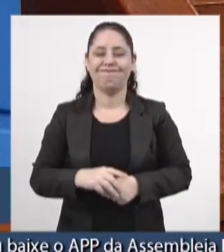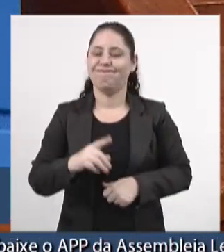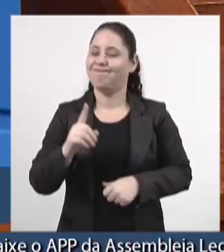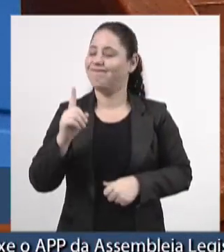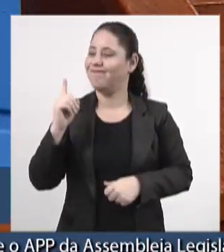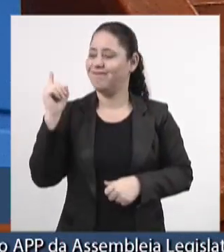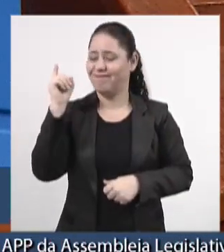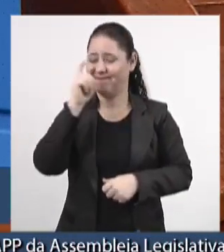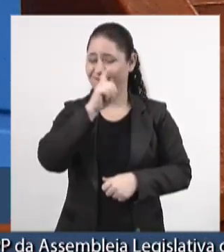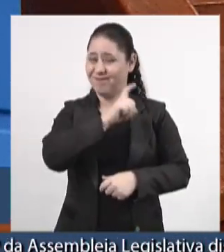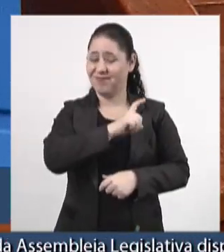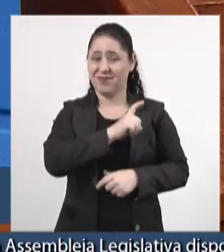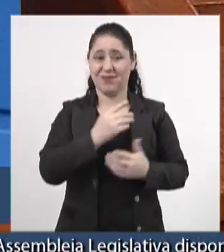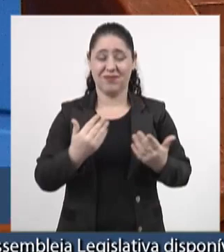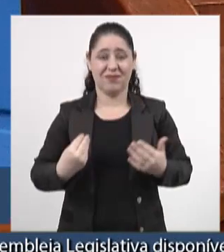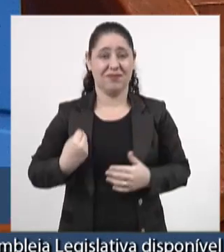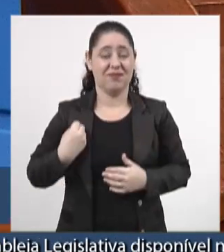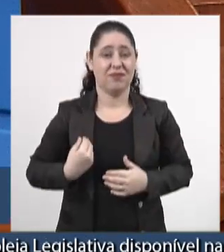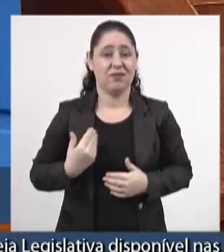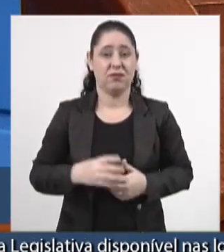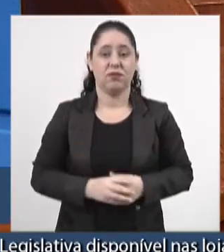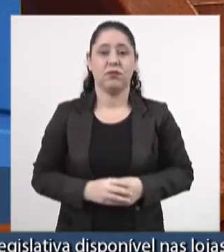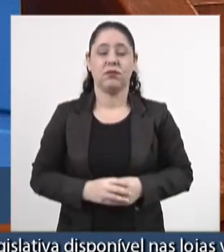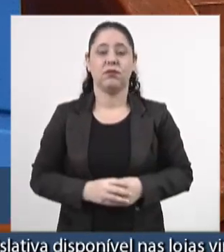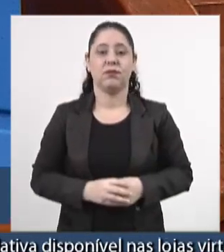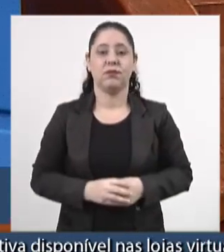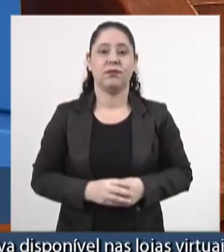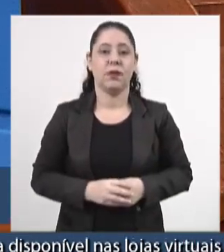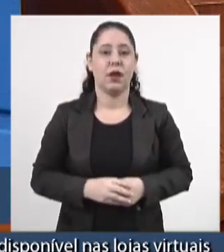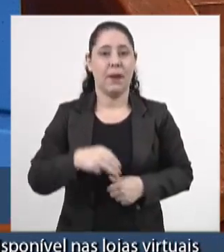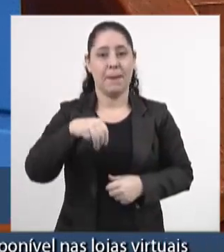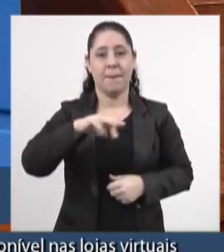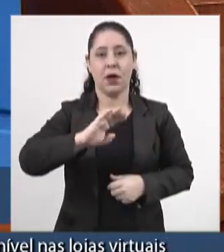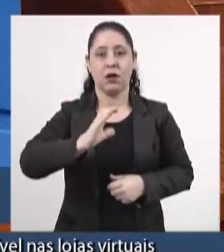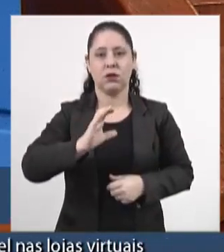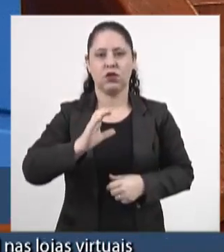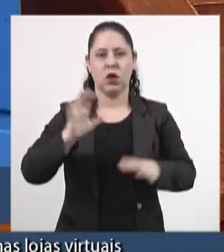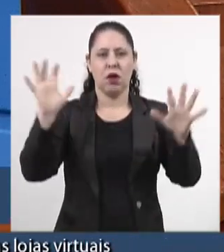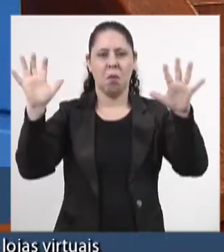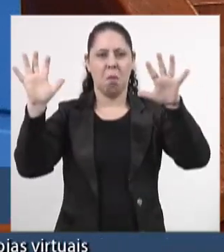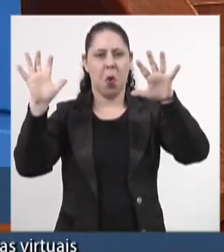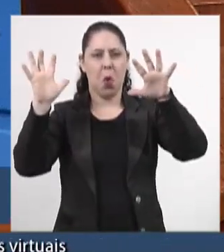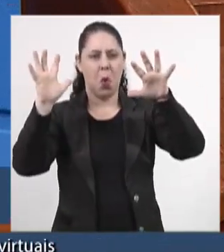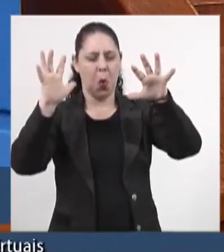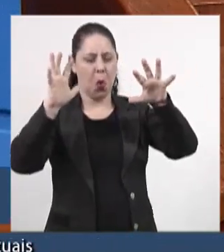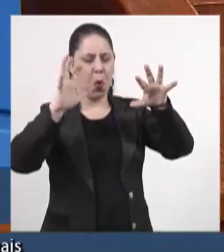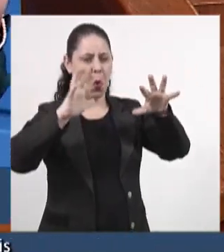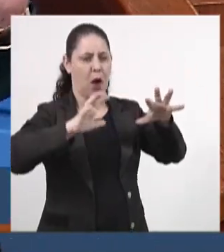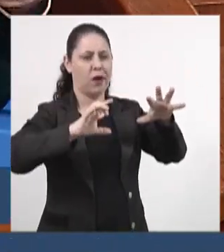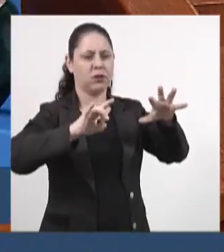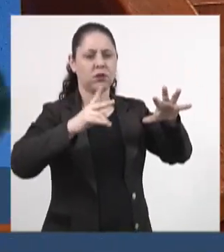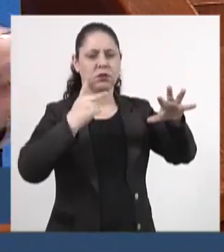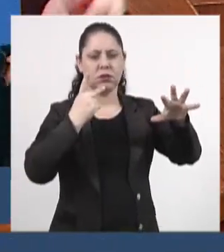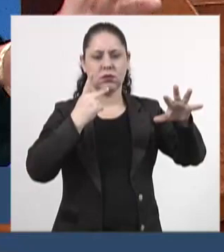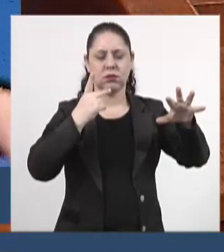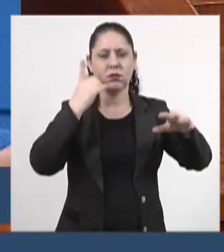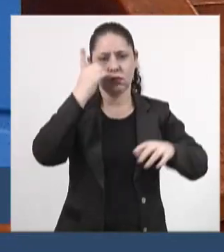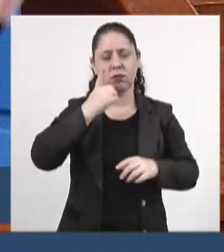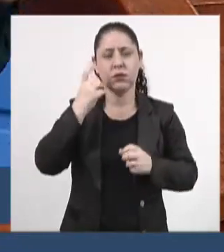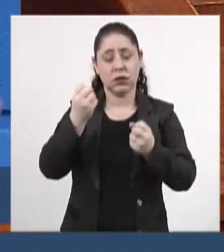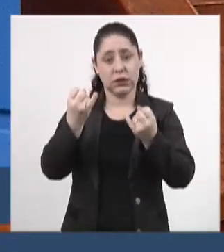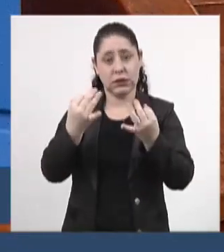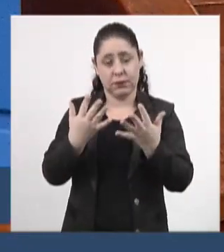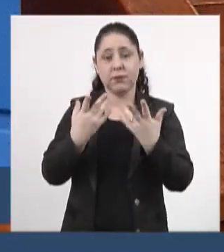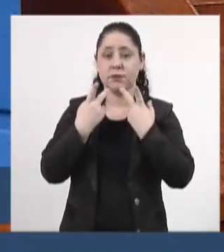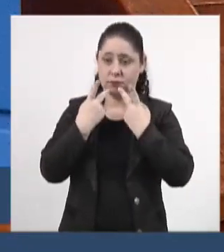situação desumana. Em março, aquela chuva torrencial, só um pouquinho, deputado, só para eu poder,